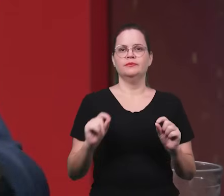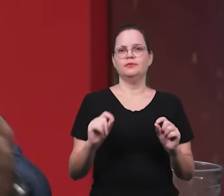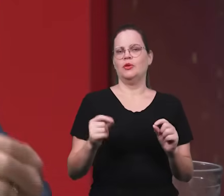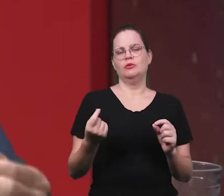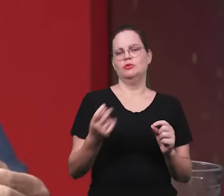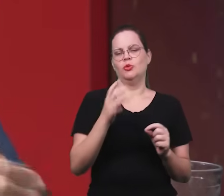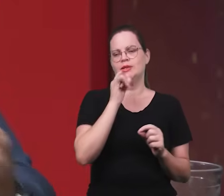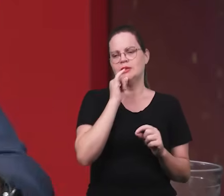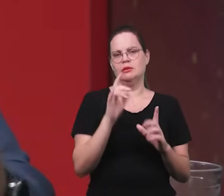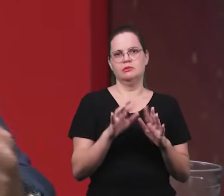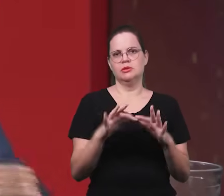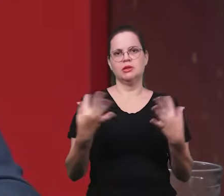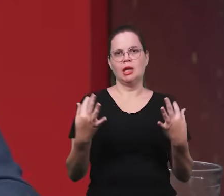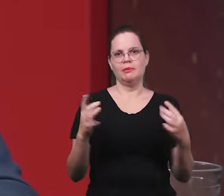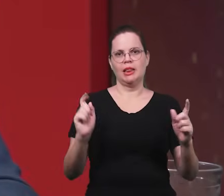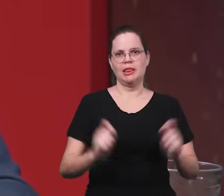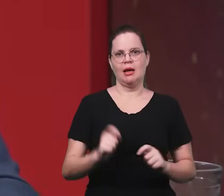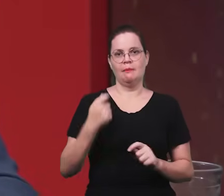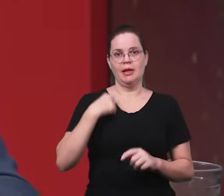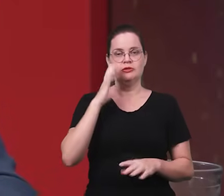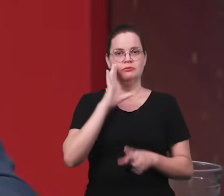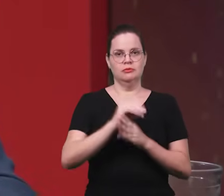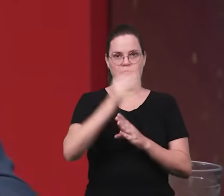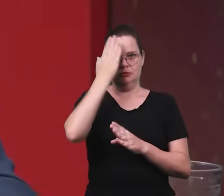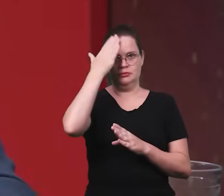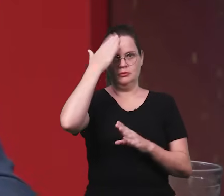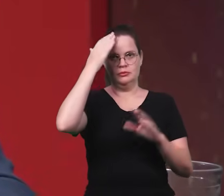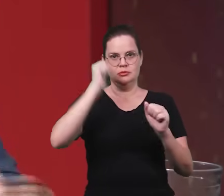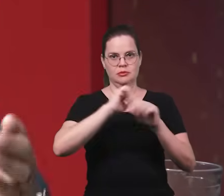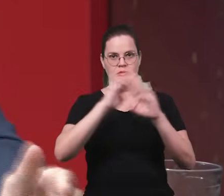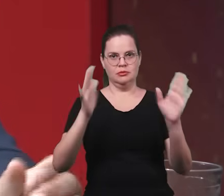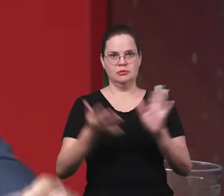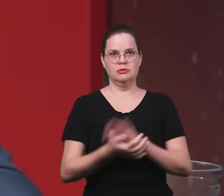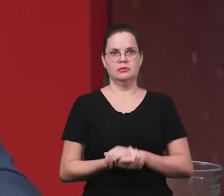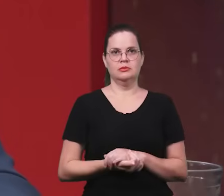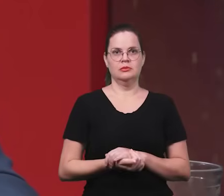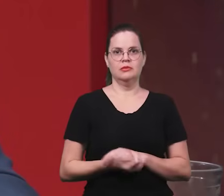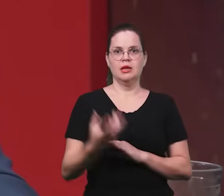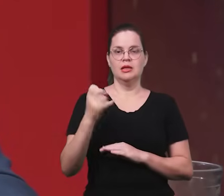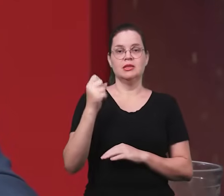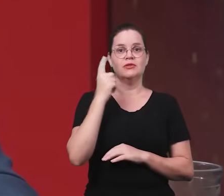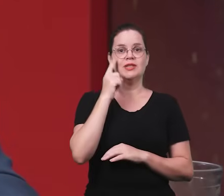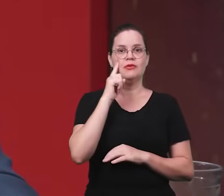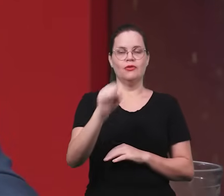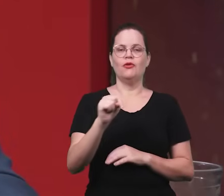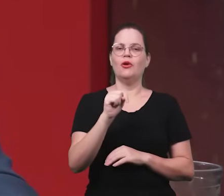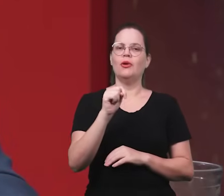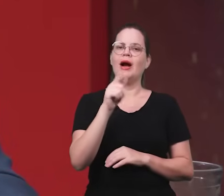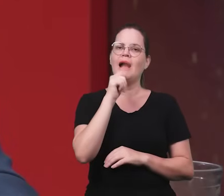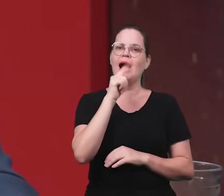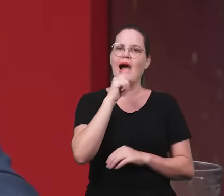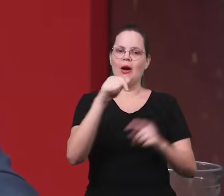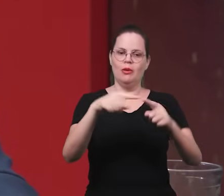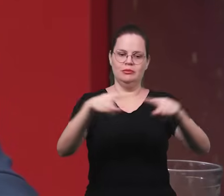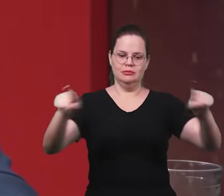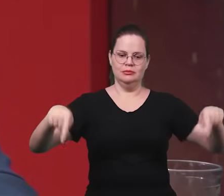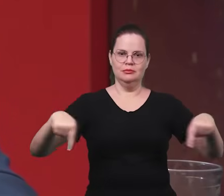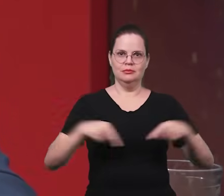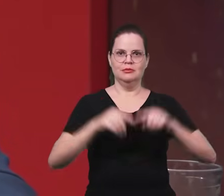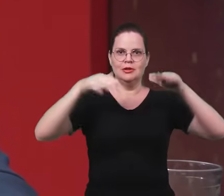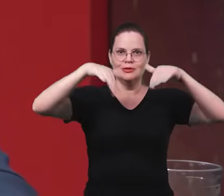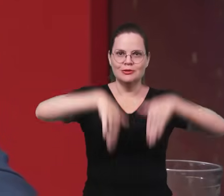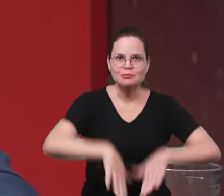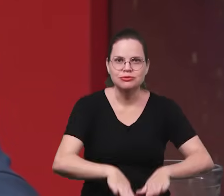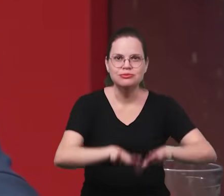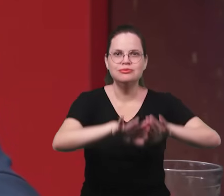simples, é fácil de nós entendermos isso. Quando você mergulha numa piscina, por exemplo, você começa a